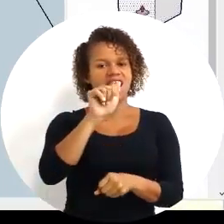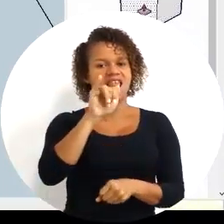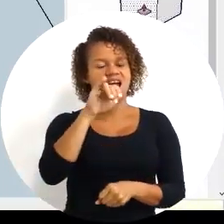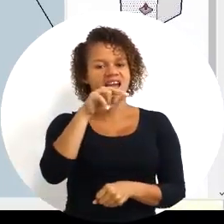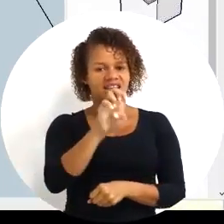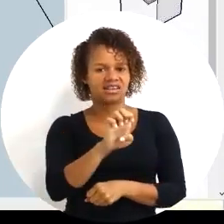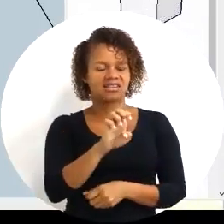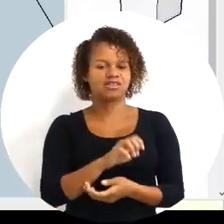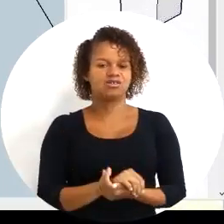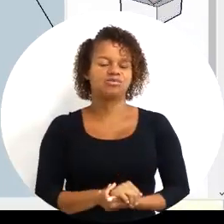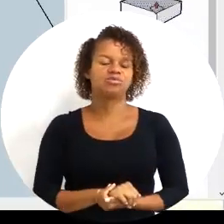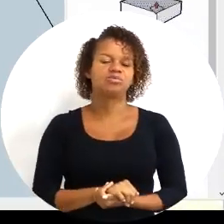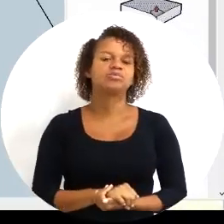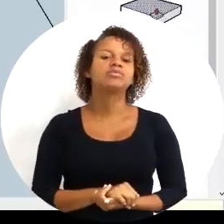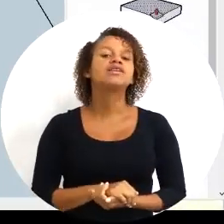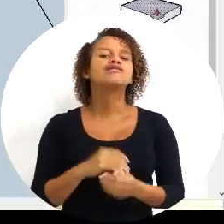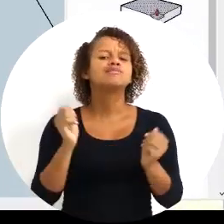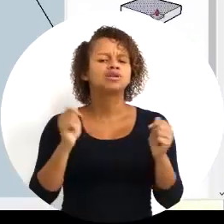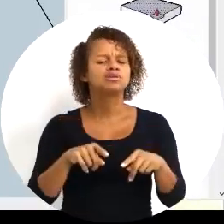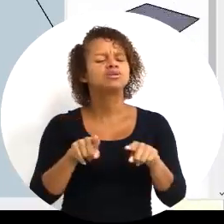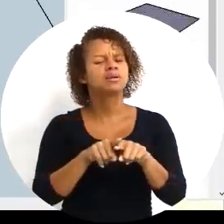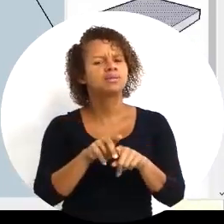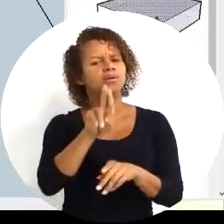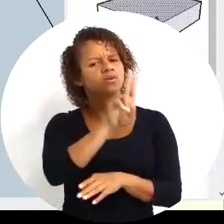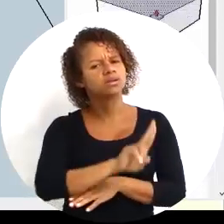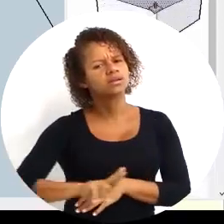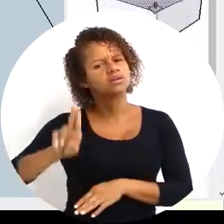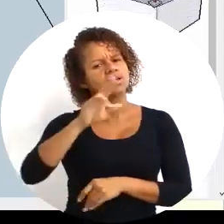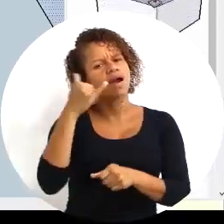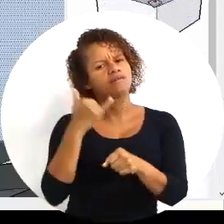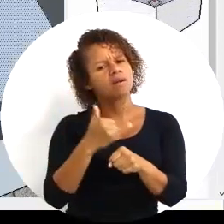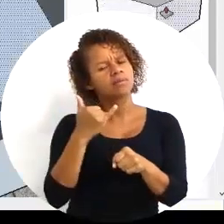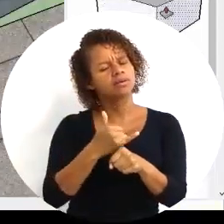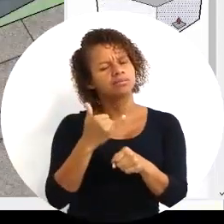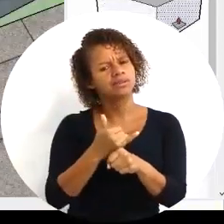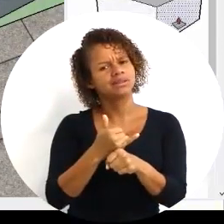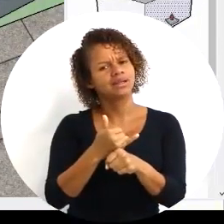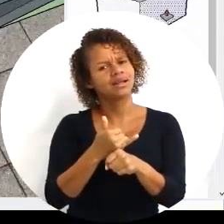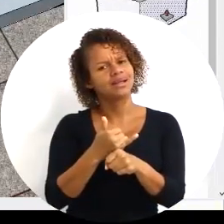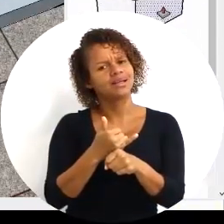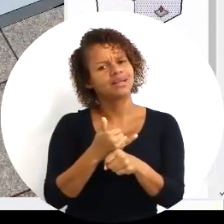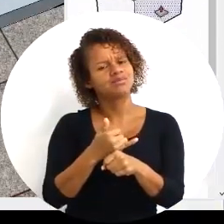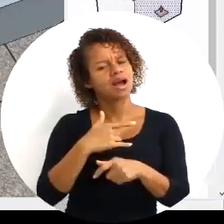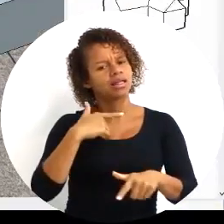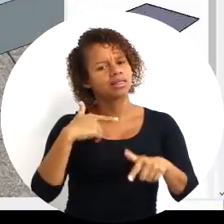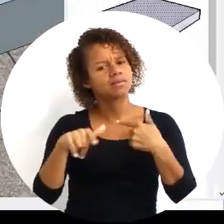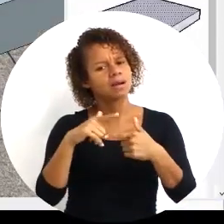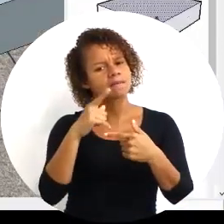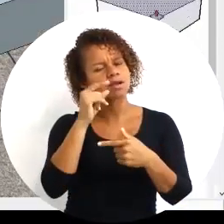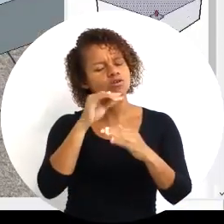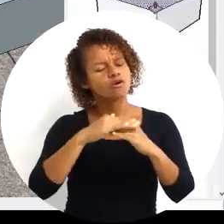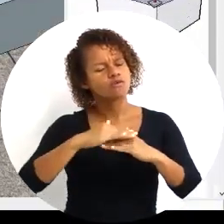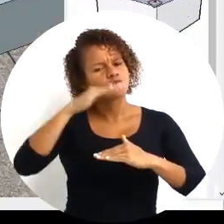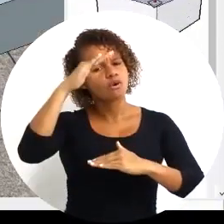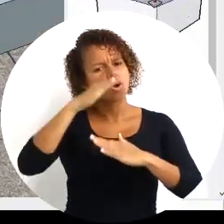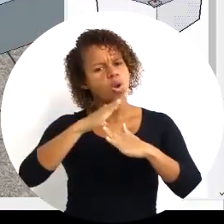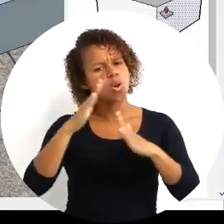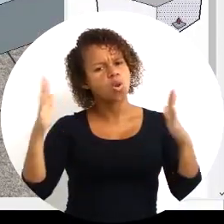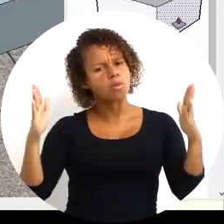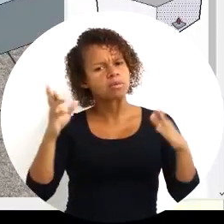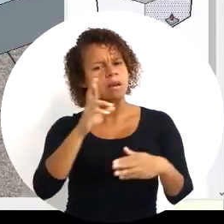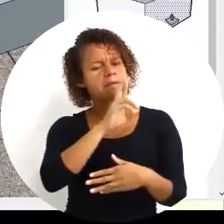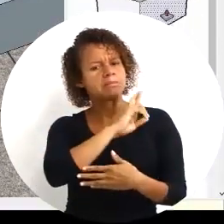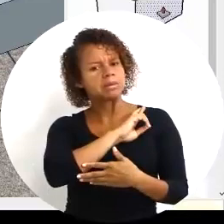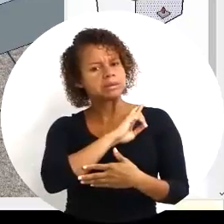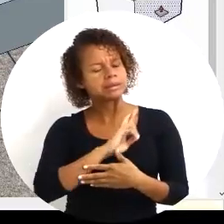ferramenta Line. E podemos utilizar também a ferramenta de extrusão para trabalhar com um pequeno volume